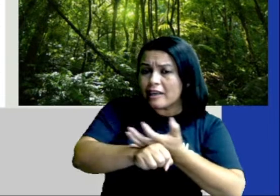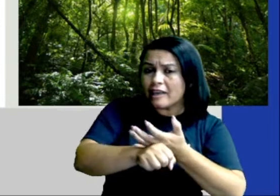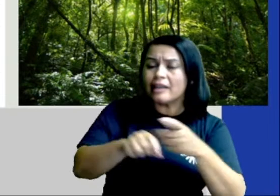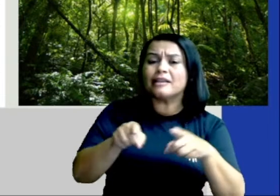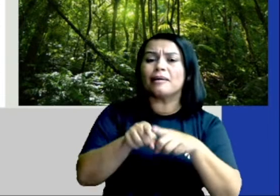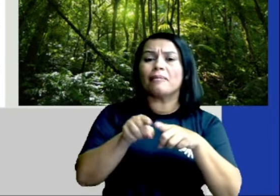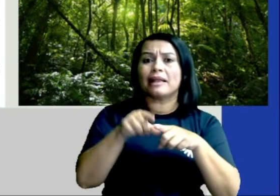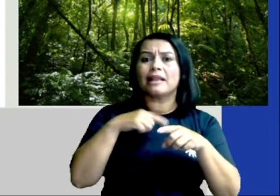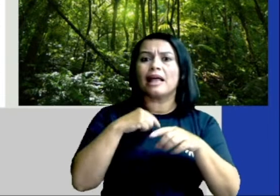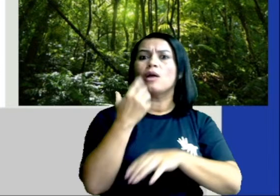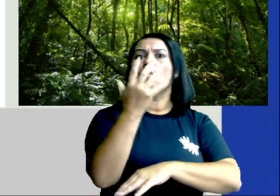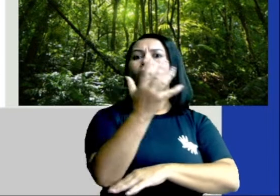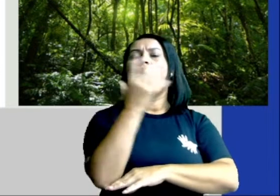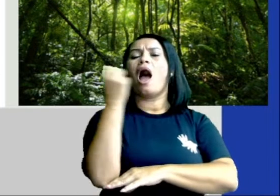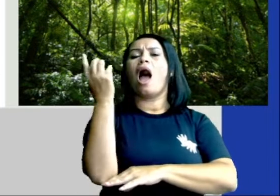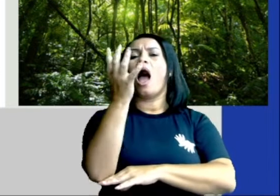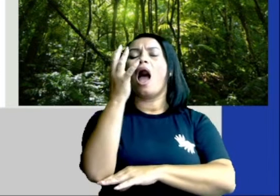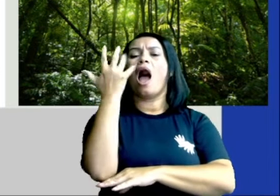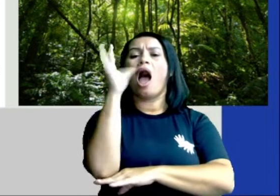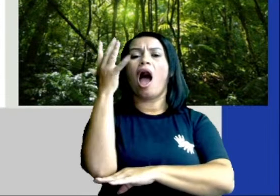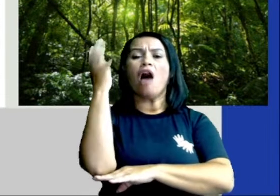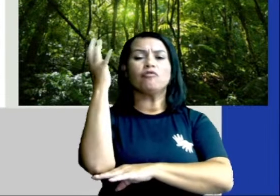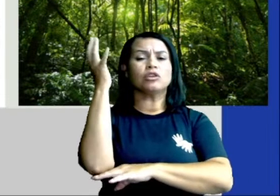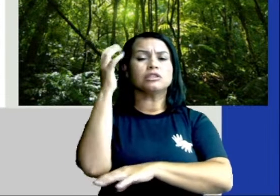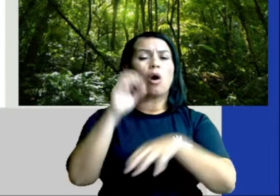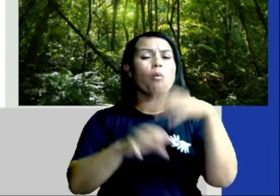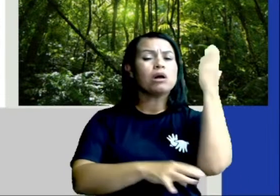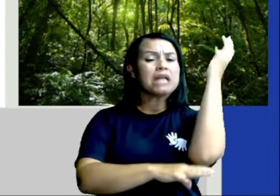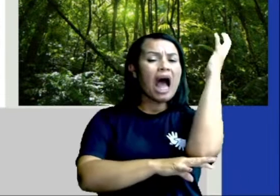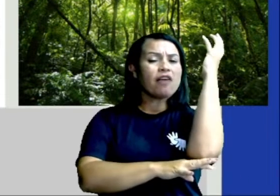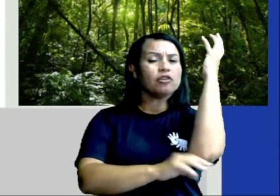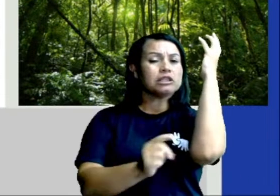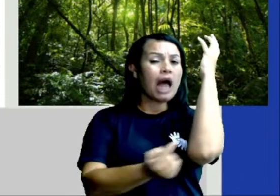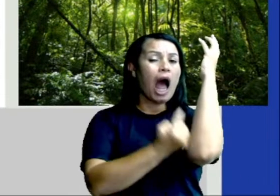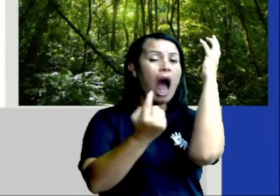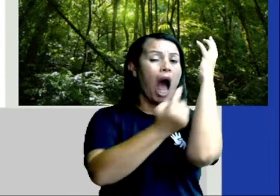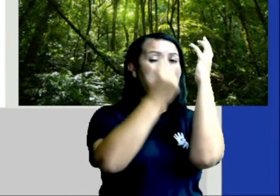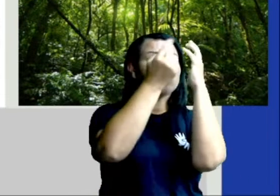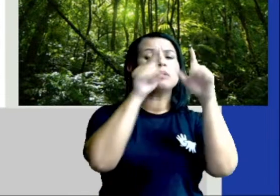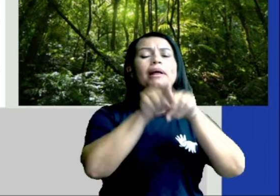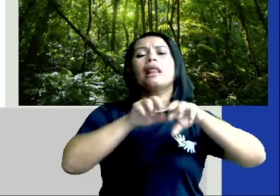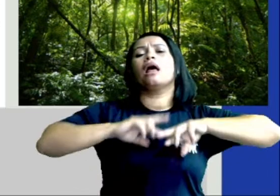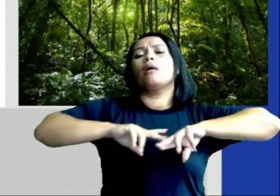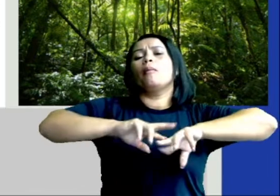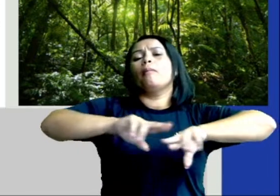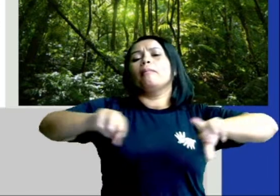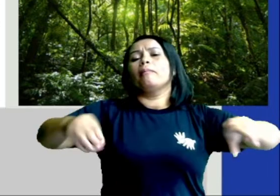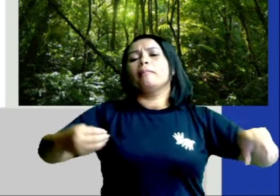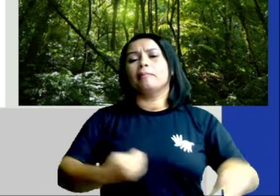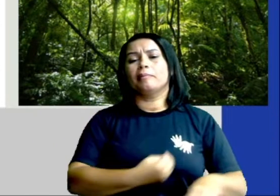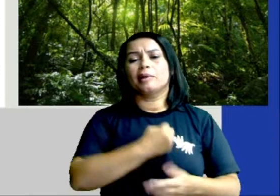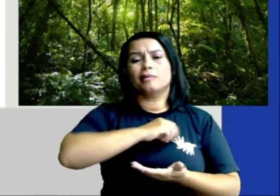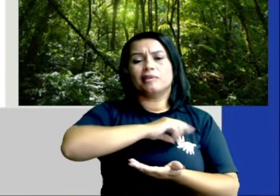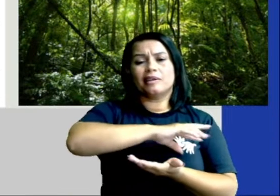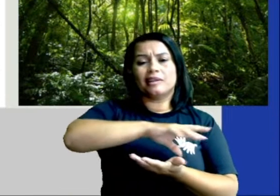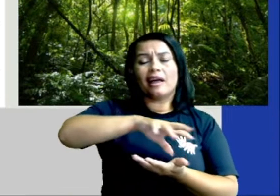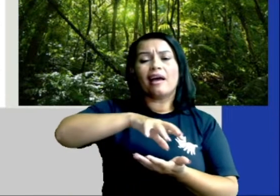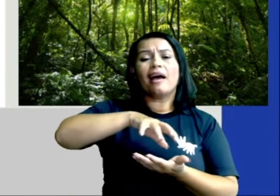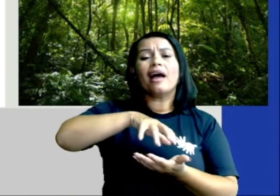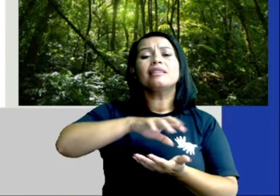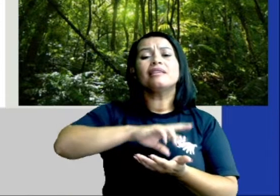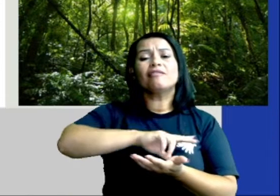arbóreo, árvores que podem ultrapassar os 60 metros de altura, e a gente tem uma grande biodiversidade. Essa vegetação ela vai